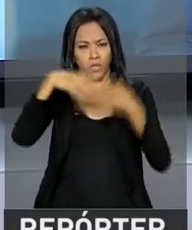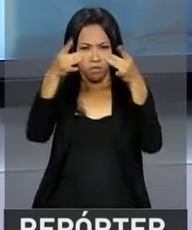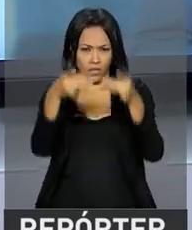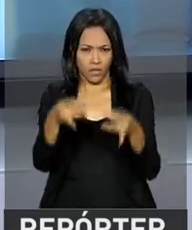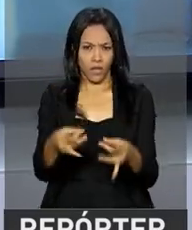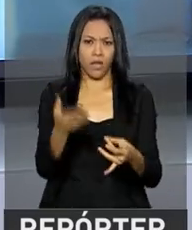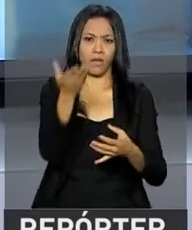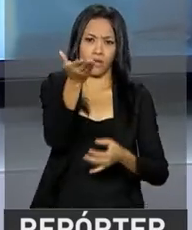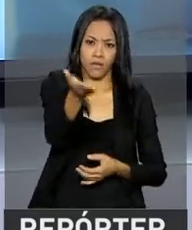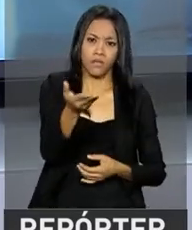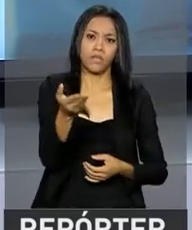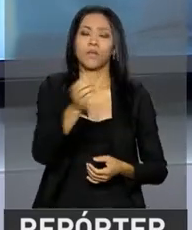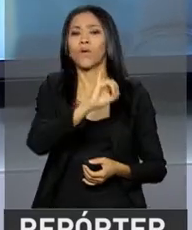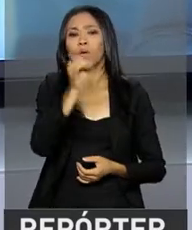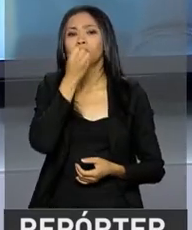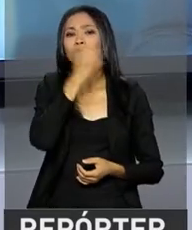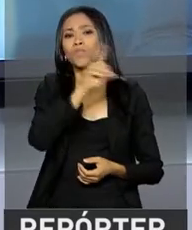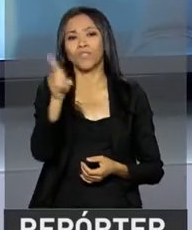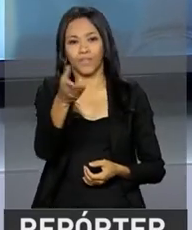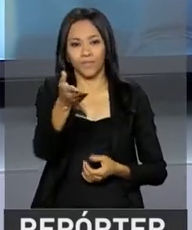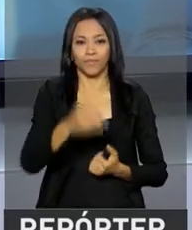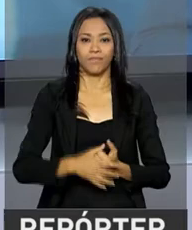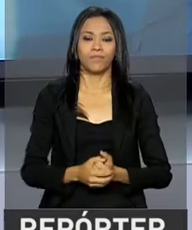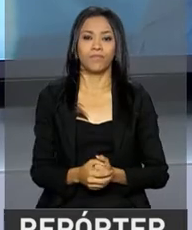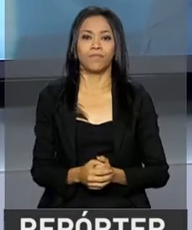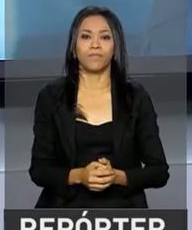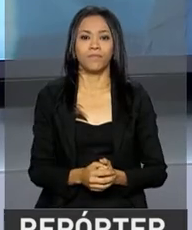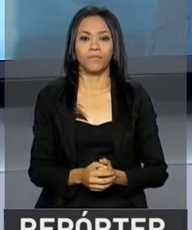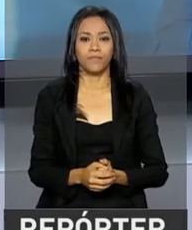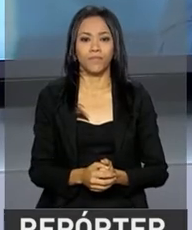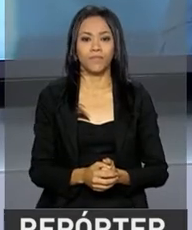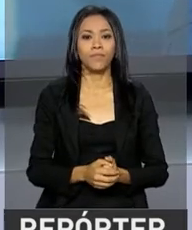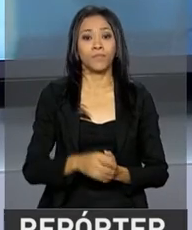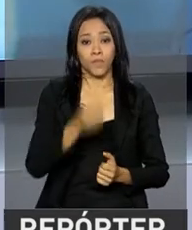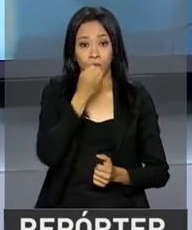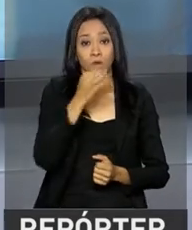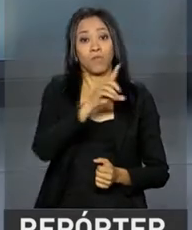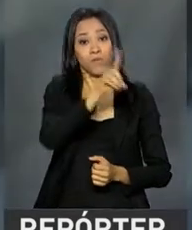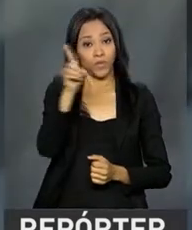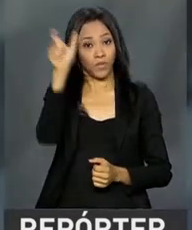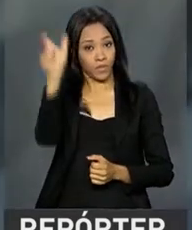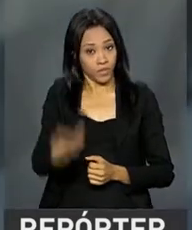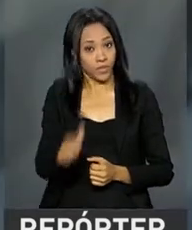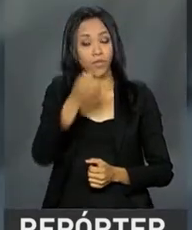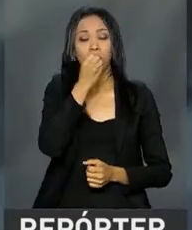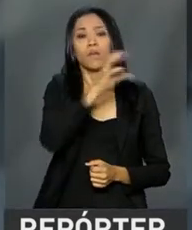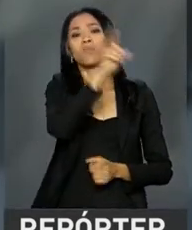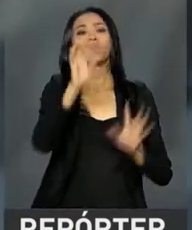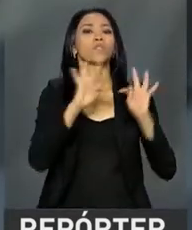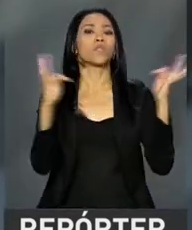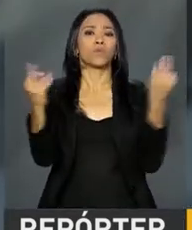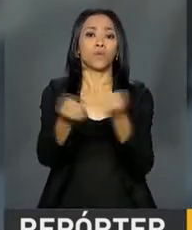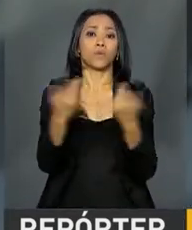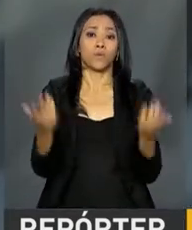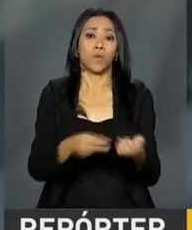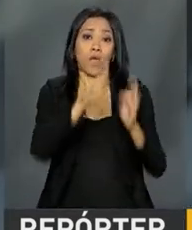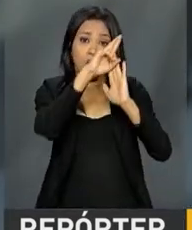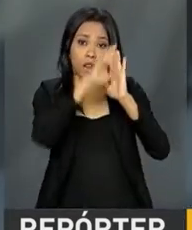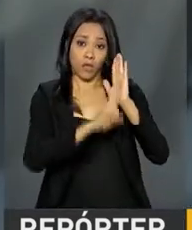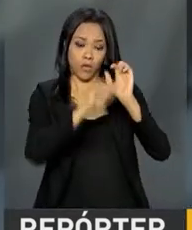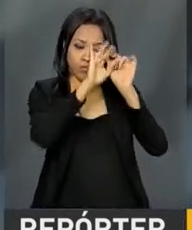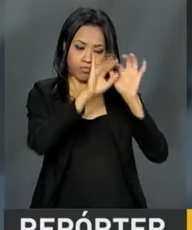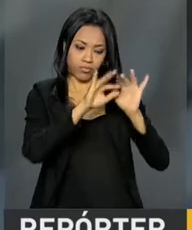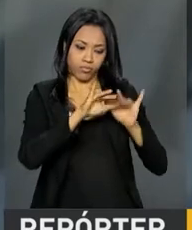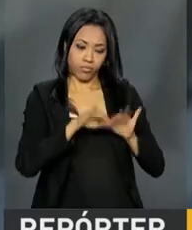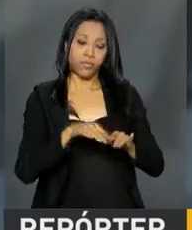gente ao vivo o joão pedro um dia olhando bom dia para você também o dia todos o relatório sobre o projeto